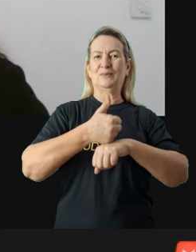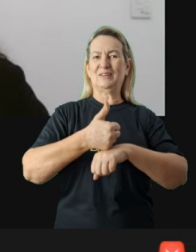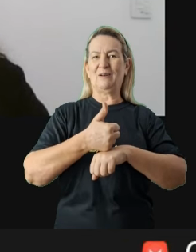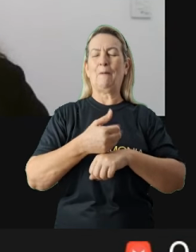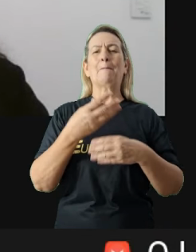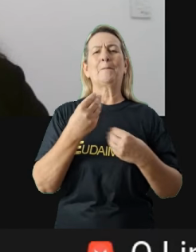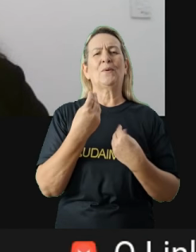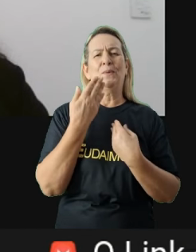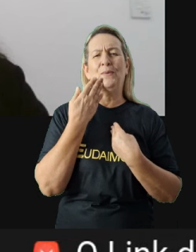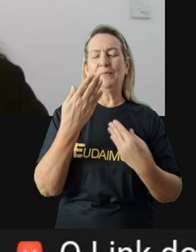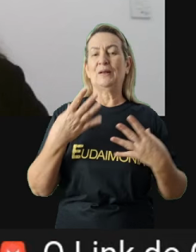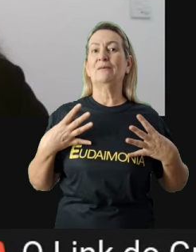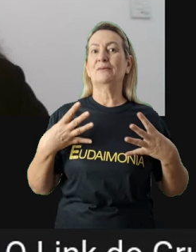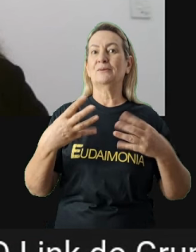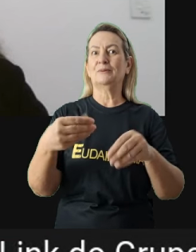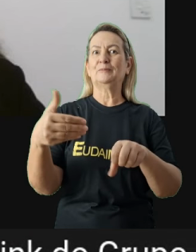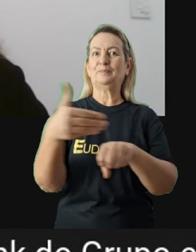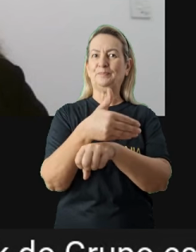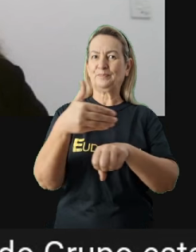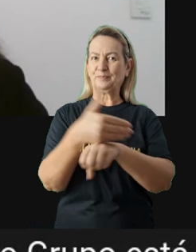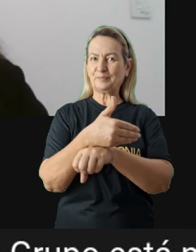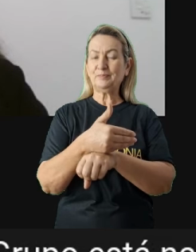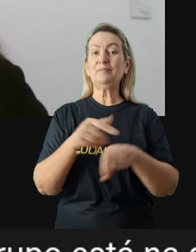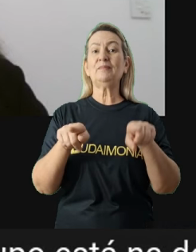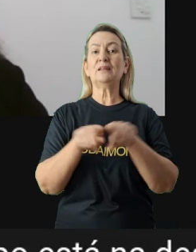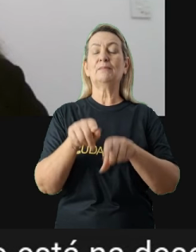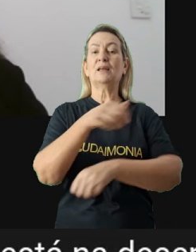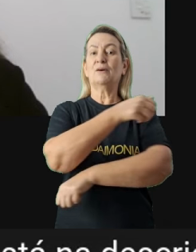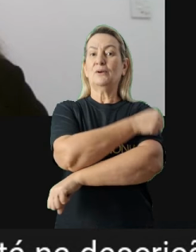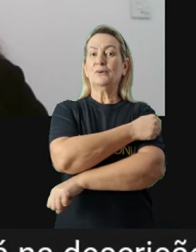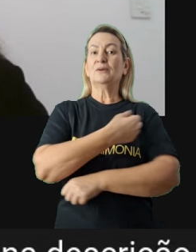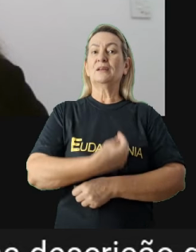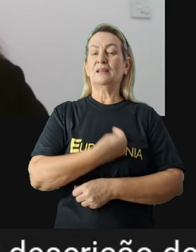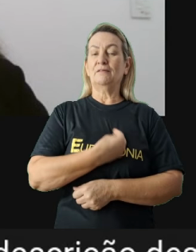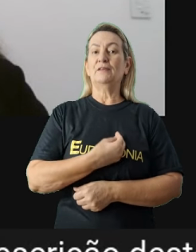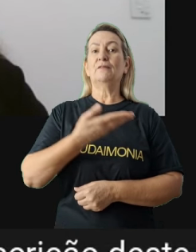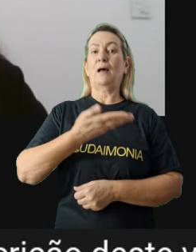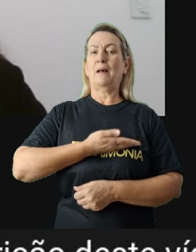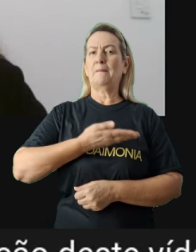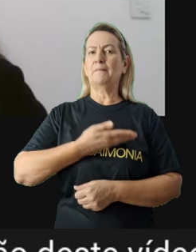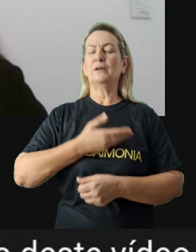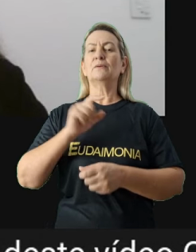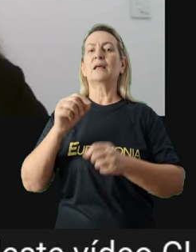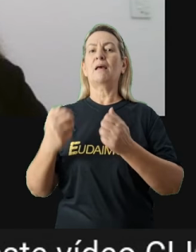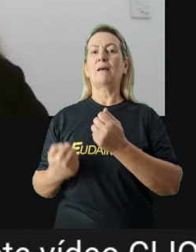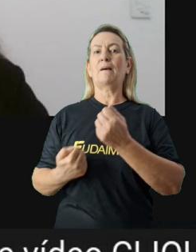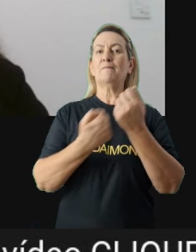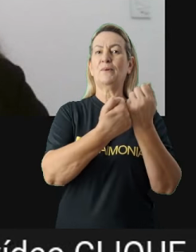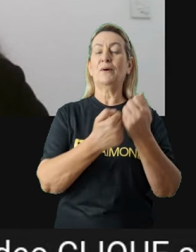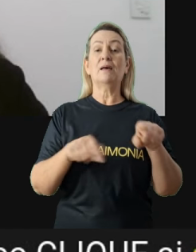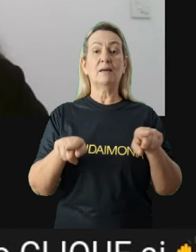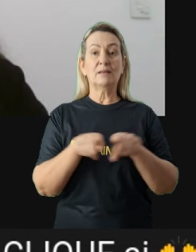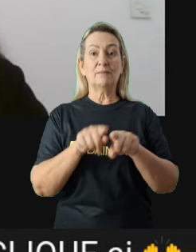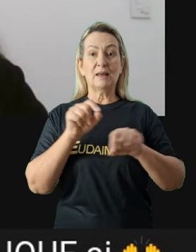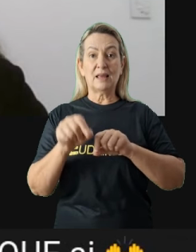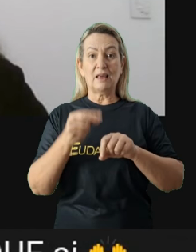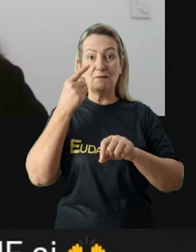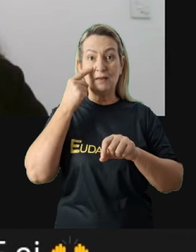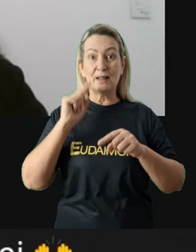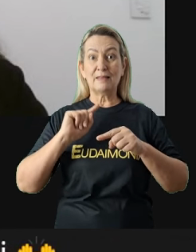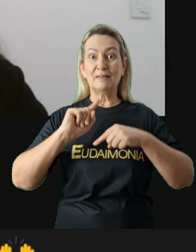algumas soluções que de fato possam trazer qualidade na nossa profissionalização. Tá certo? Gente, muito obrigado a todos vocês que participaram, muito